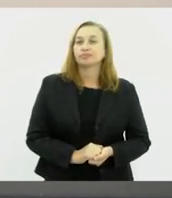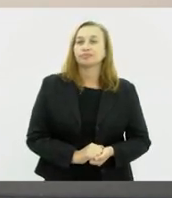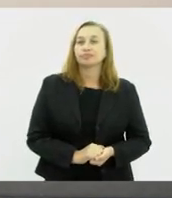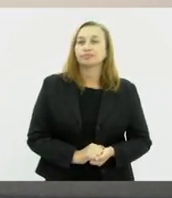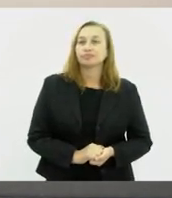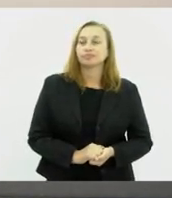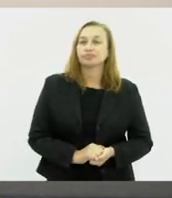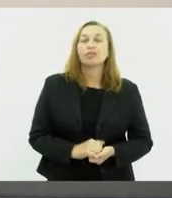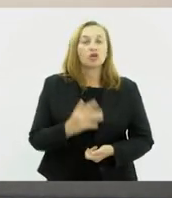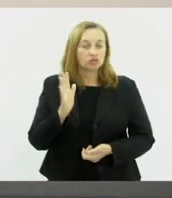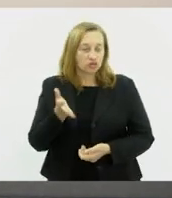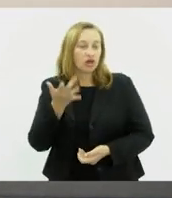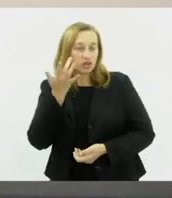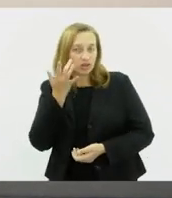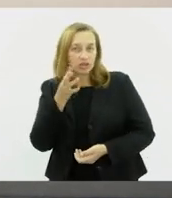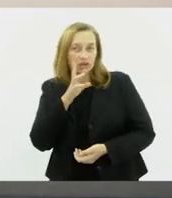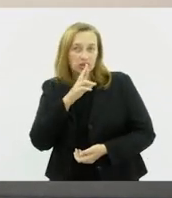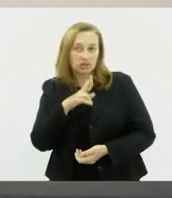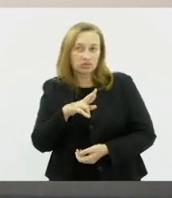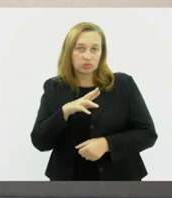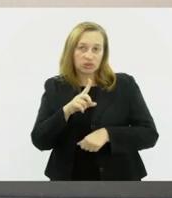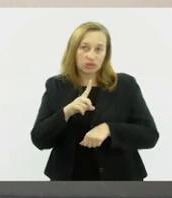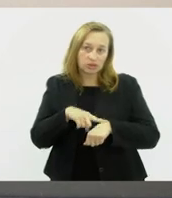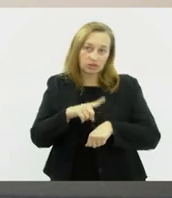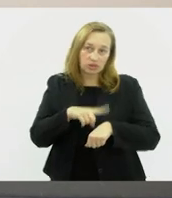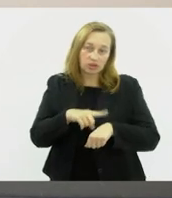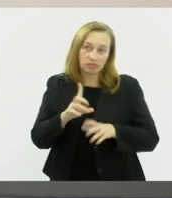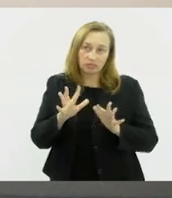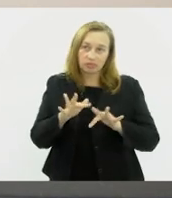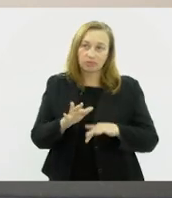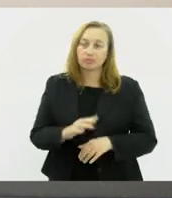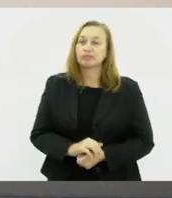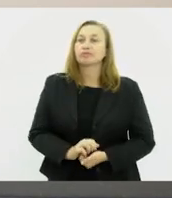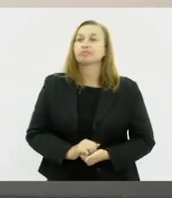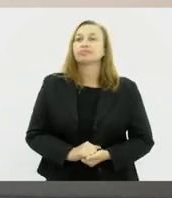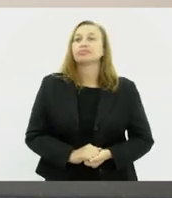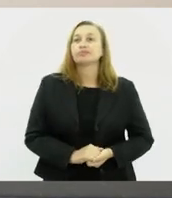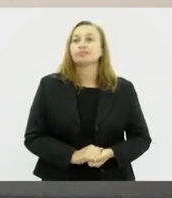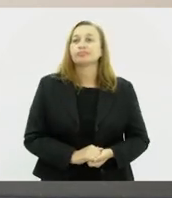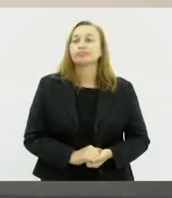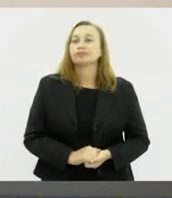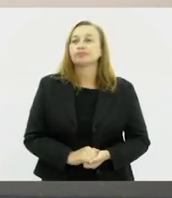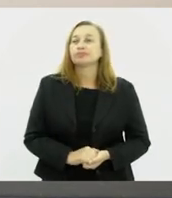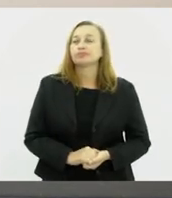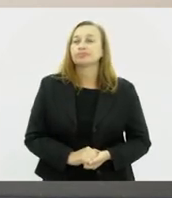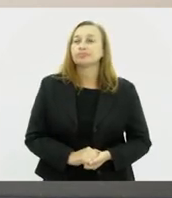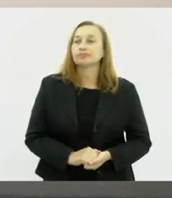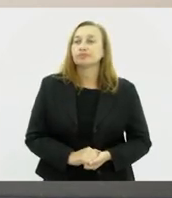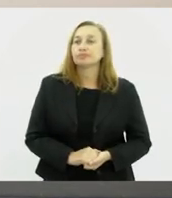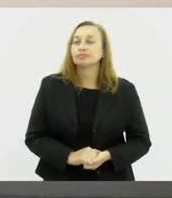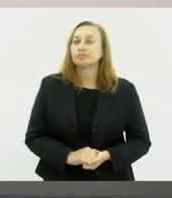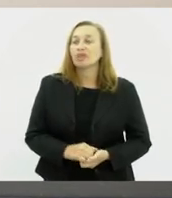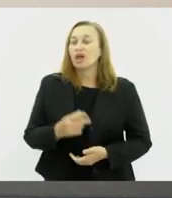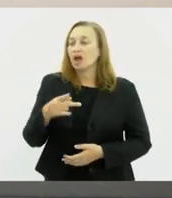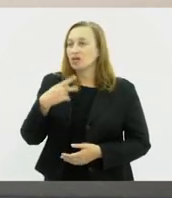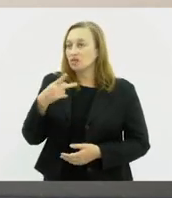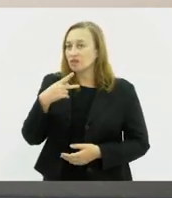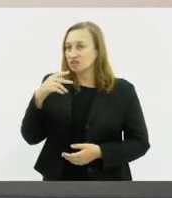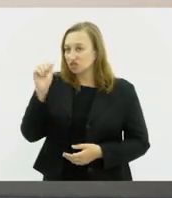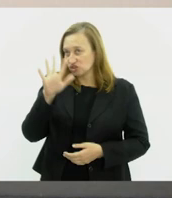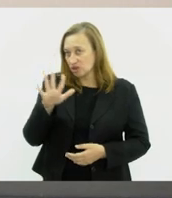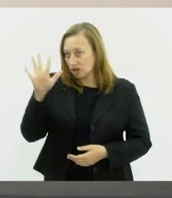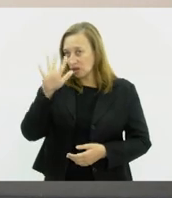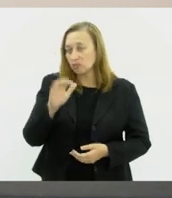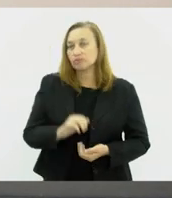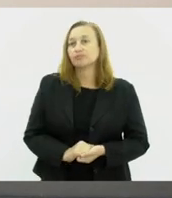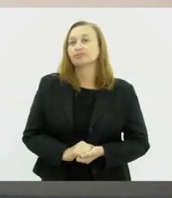já já esgotei aí essa parte da resposta né então agora eu me sinto vou fazer um comentário geral tá